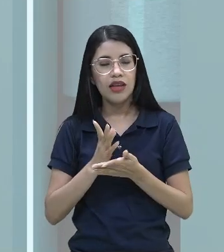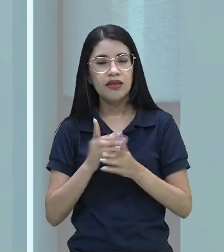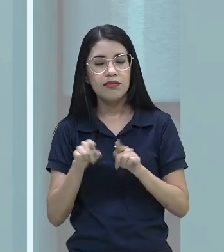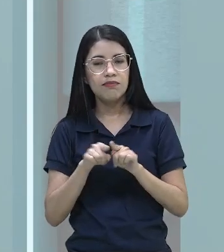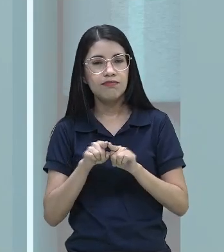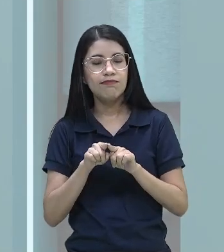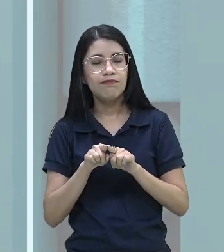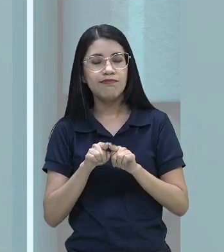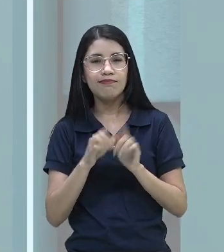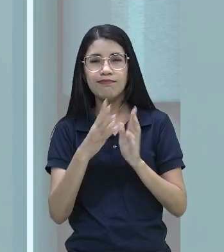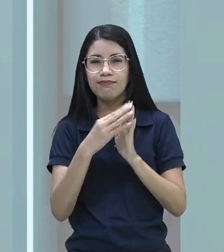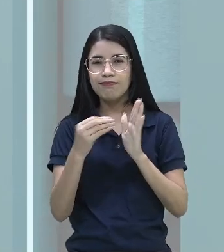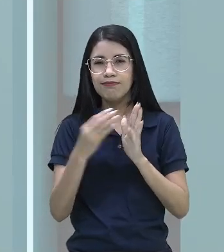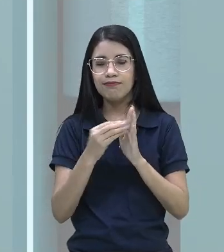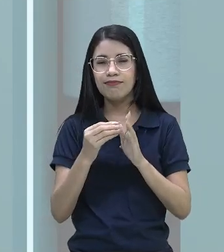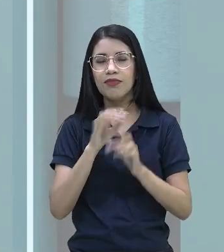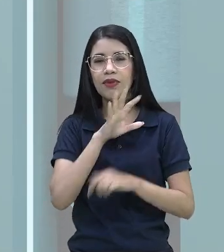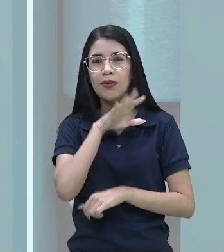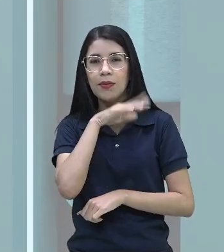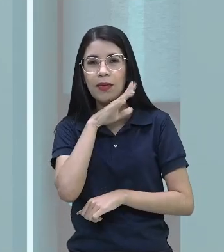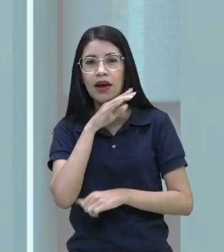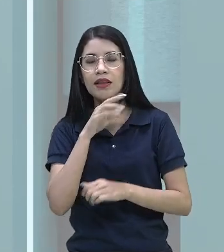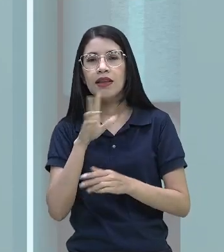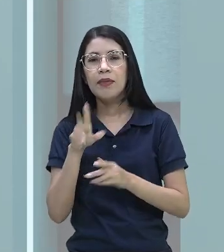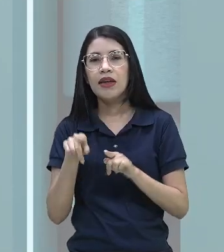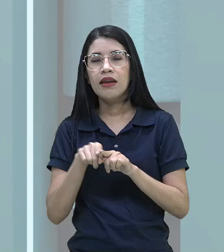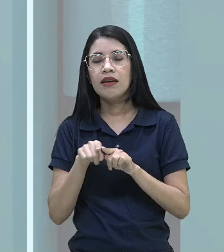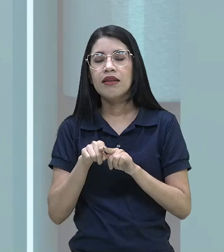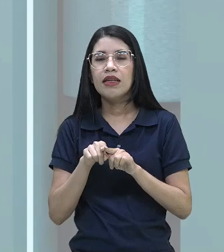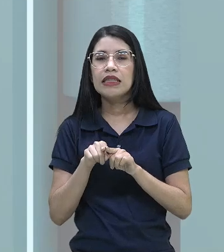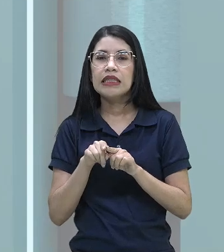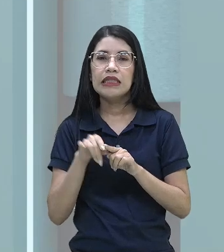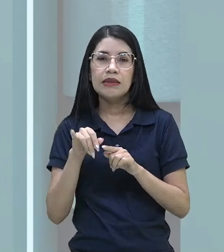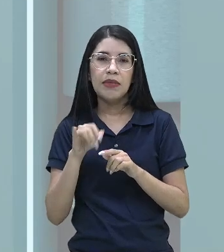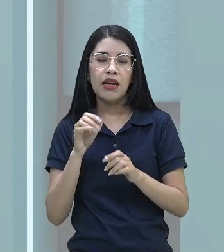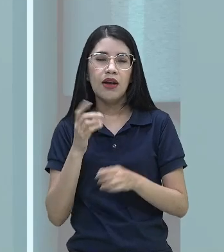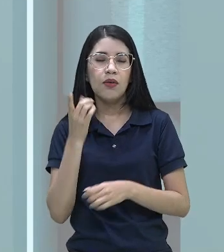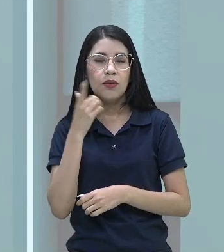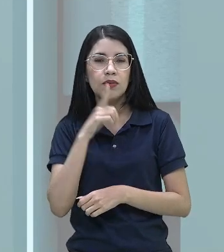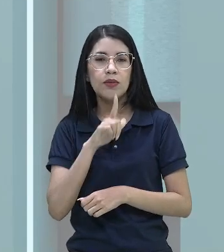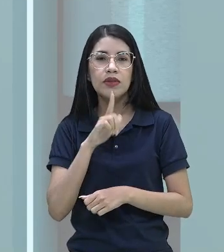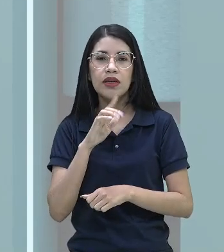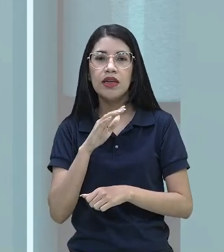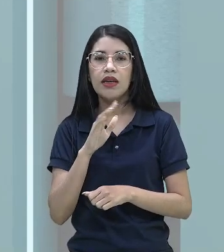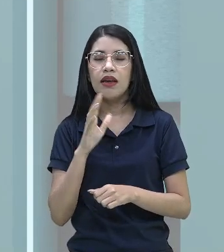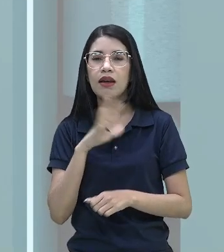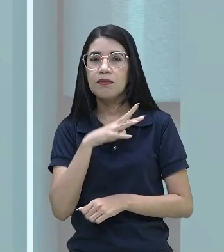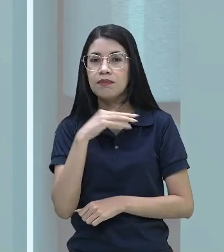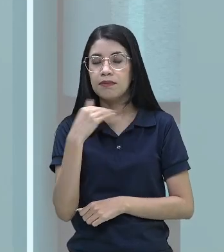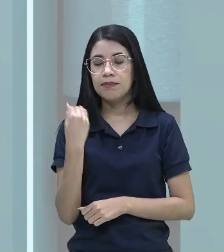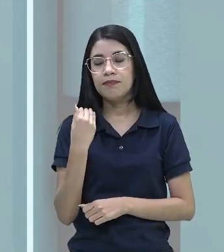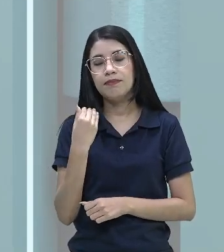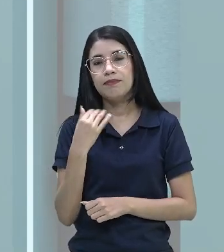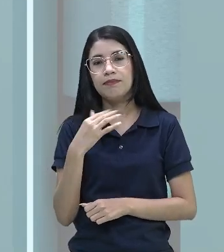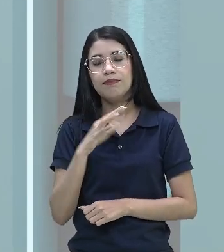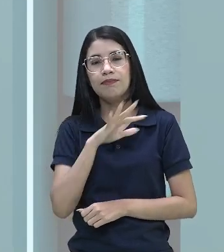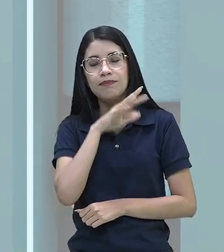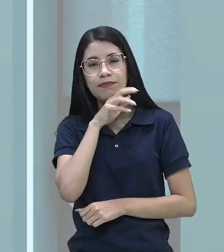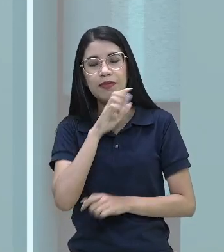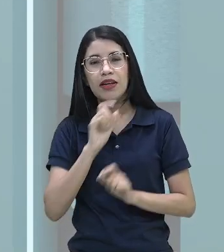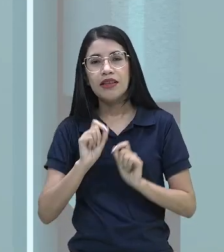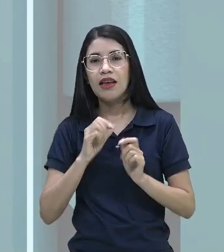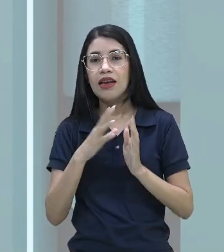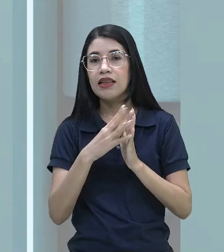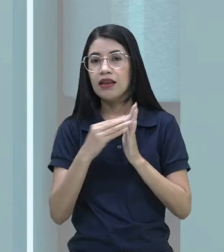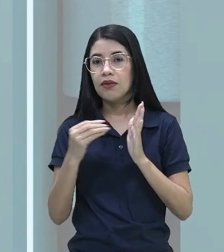animais, para se aproximar do animal, da presa, para ele matar aquele animal. Então, ele estava fazendo o quê? Ele estava imitando. E o que é o teatro?